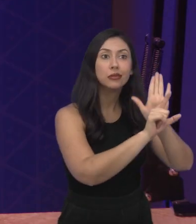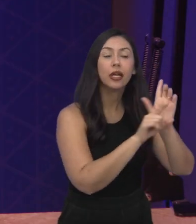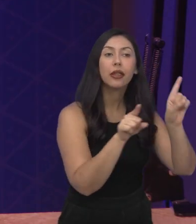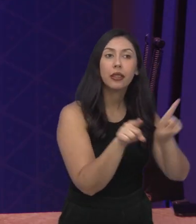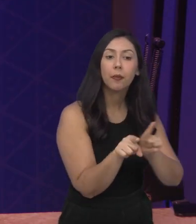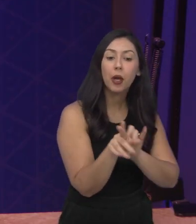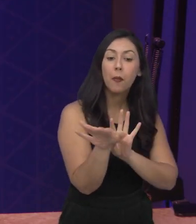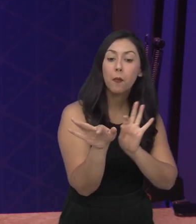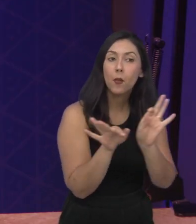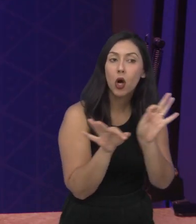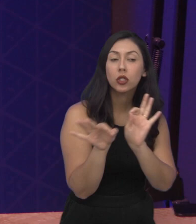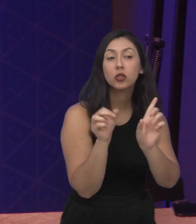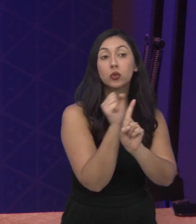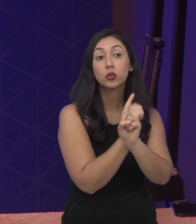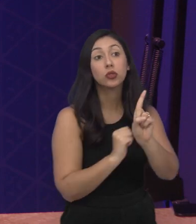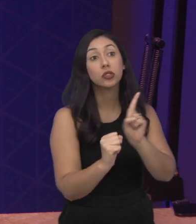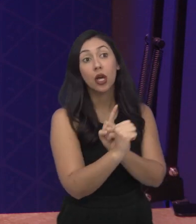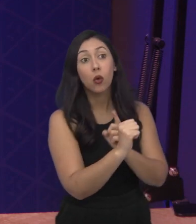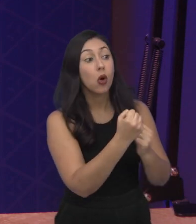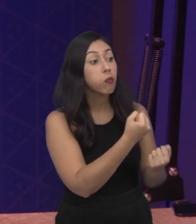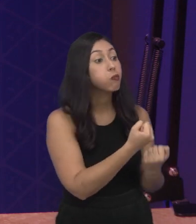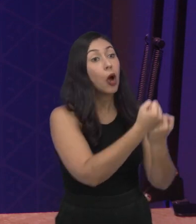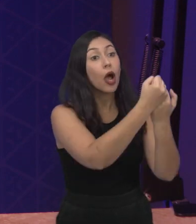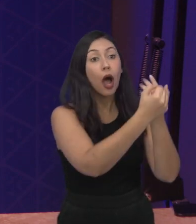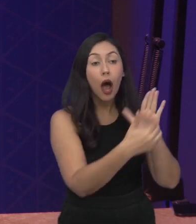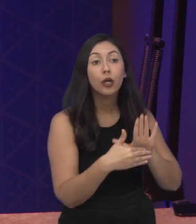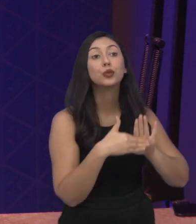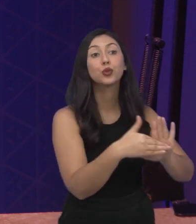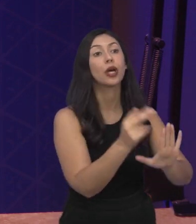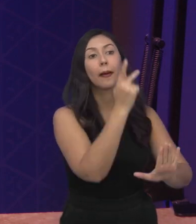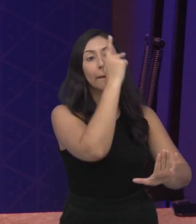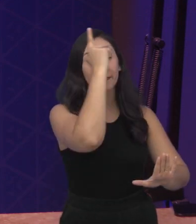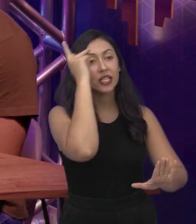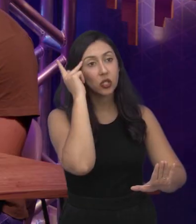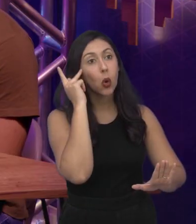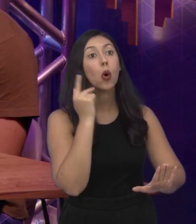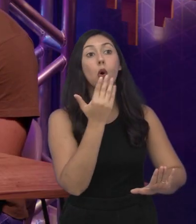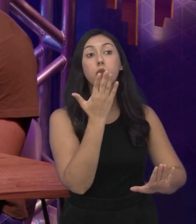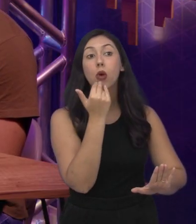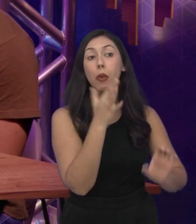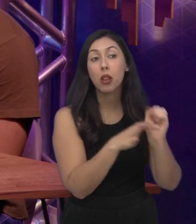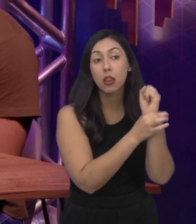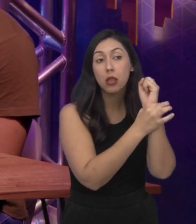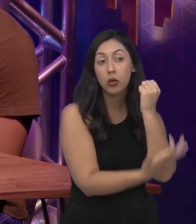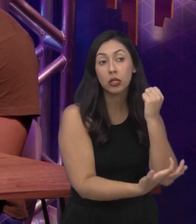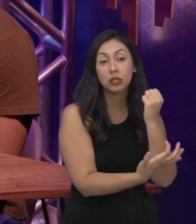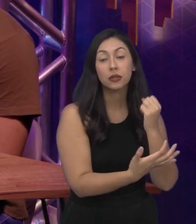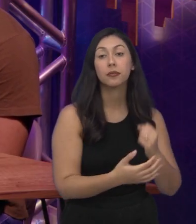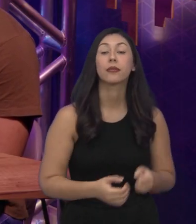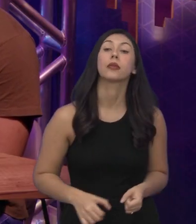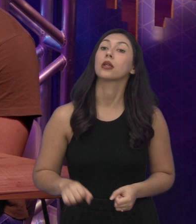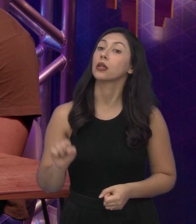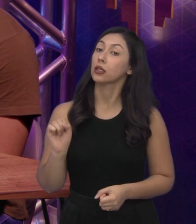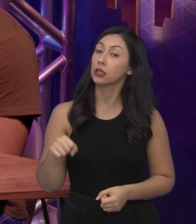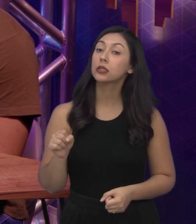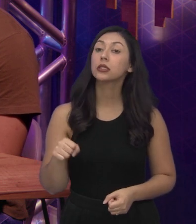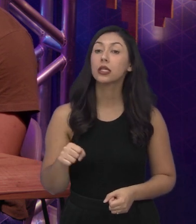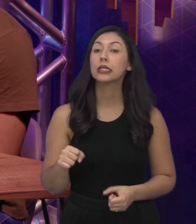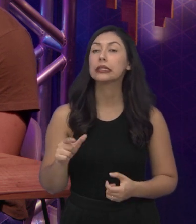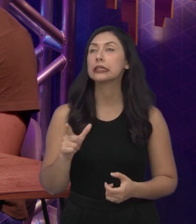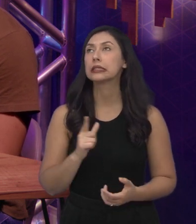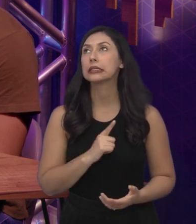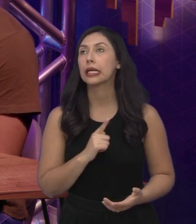sociais que auxiliam essas pessoas que passam fome ou que estão em situação de insegurança alimentar. E a gente